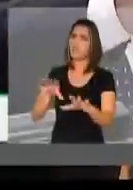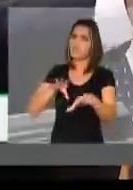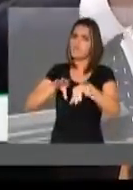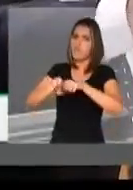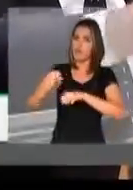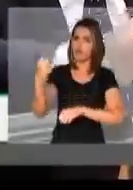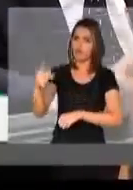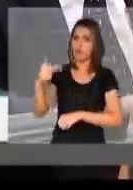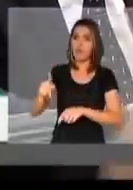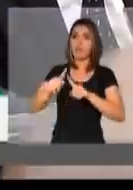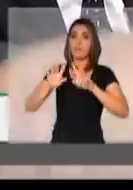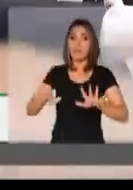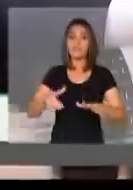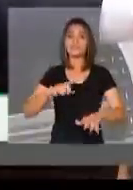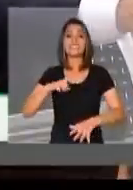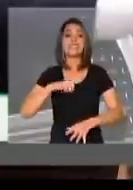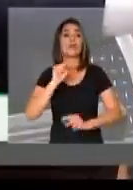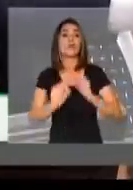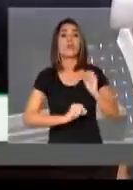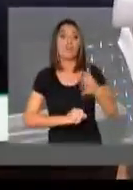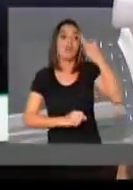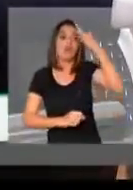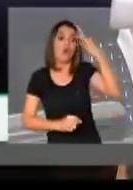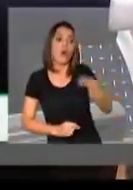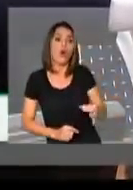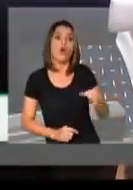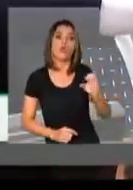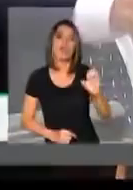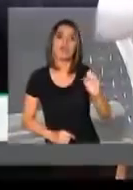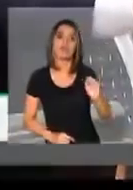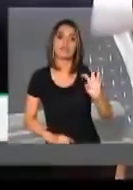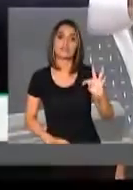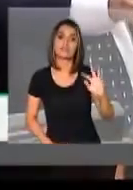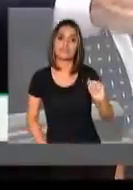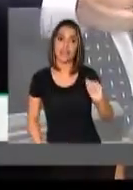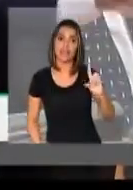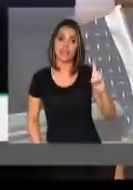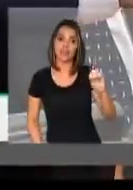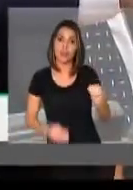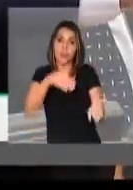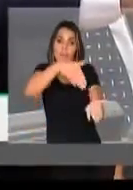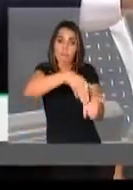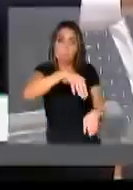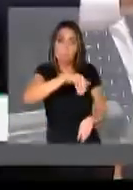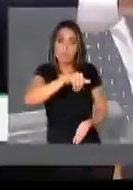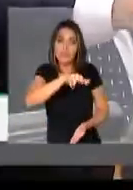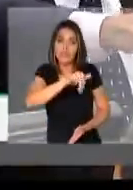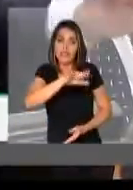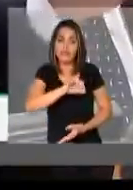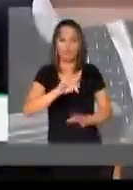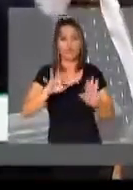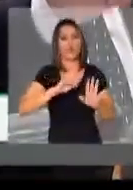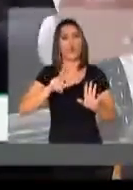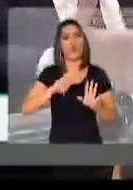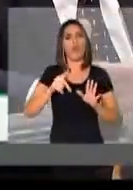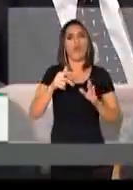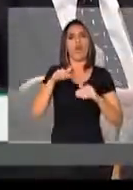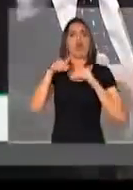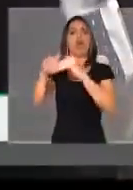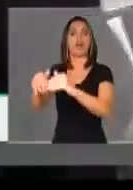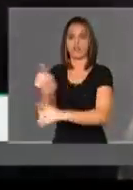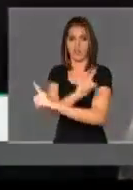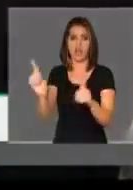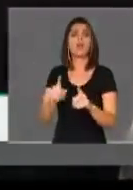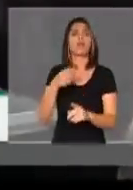uma concepção de Estado mínimo. Evidente, está na sua formação. E eu não estou falando isso de forma pejorativa. Mas ele tem uma